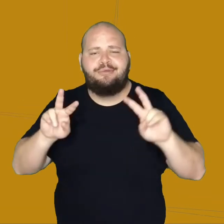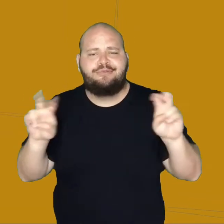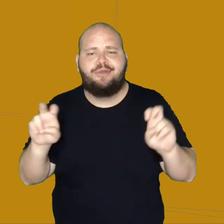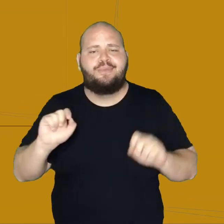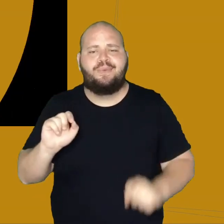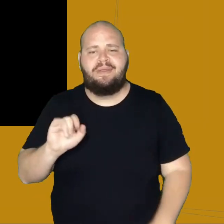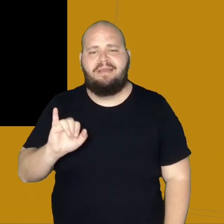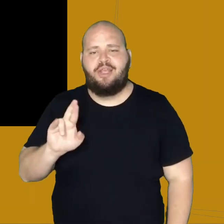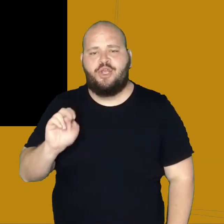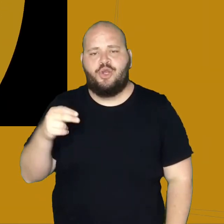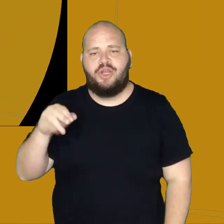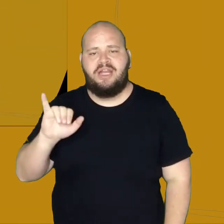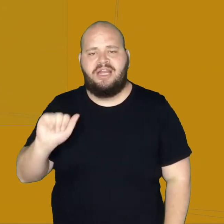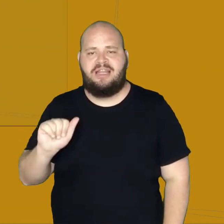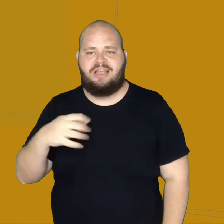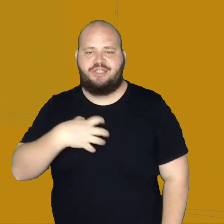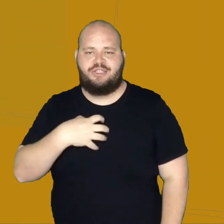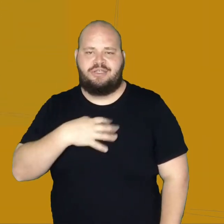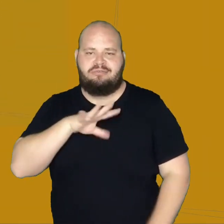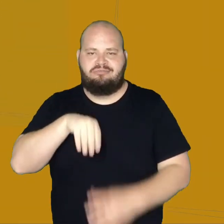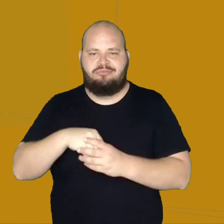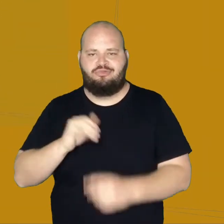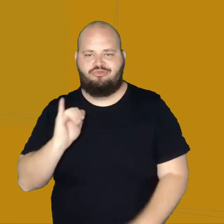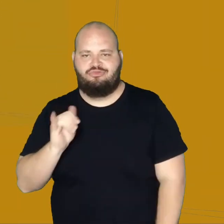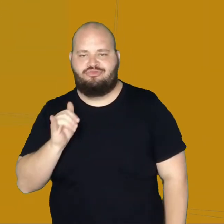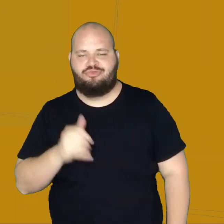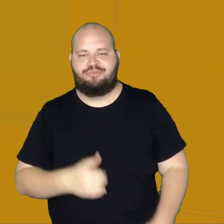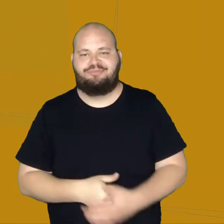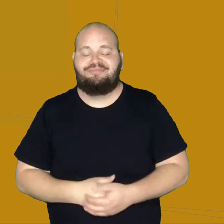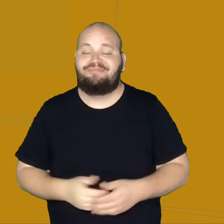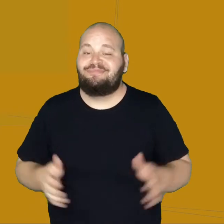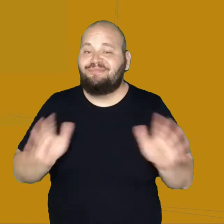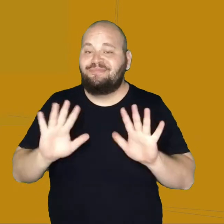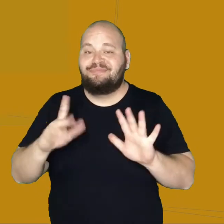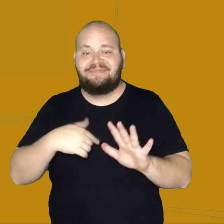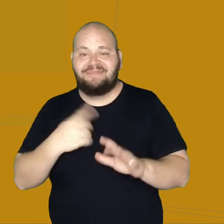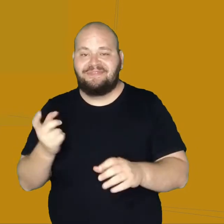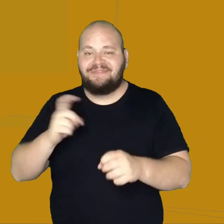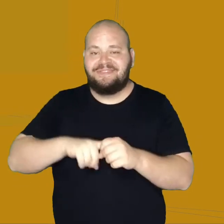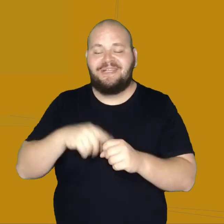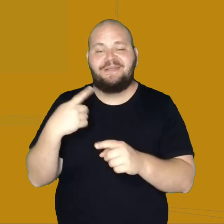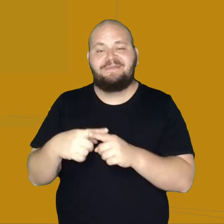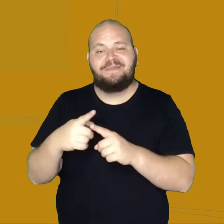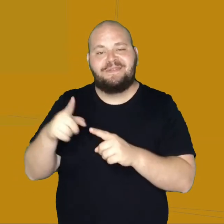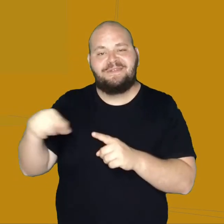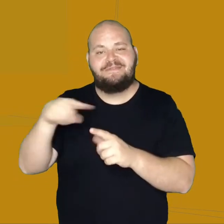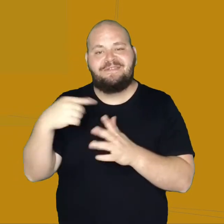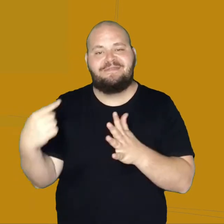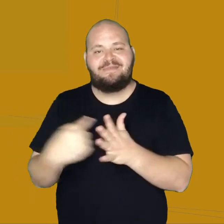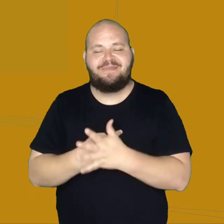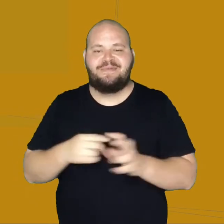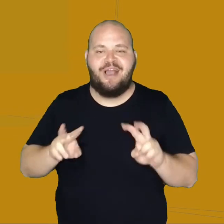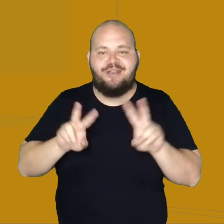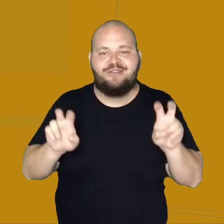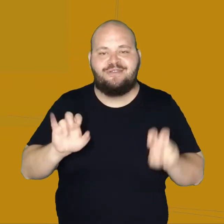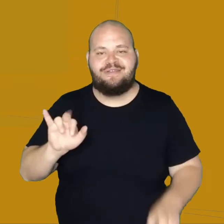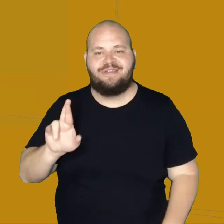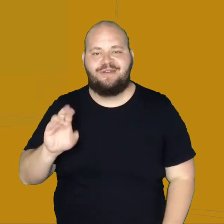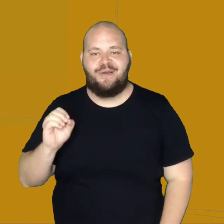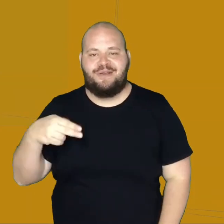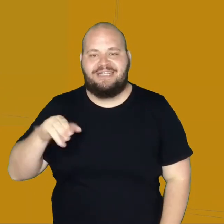negros africanos. Voltando ao alienista, a gente pode perceber que o Machado destaca a impossibilidade de compreender